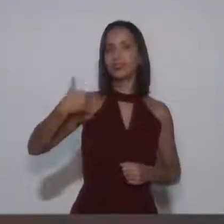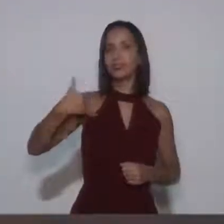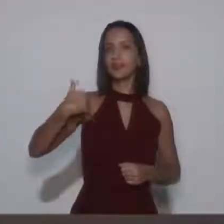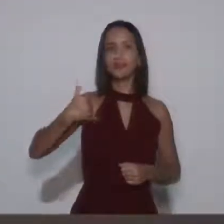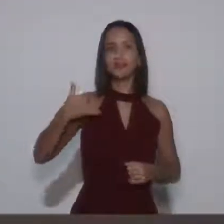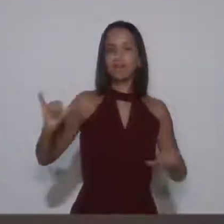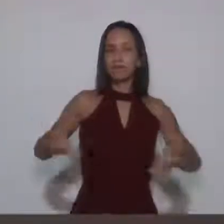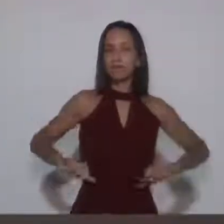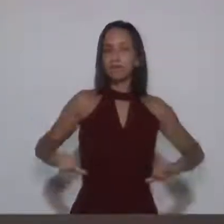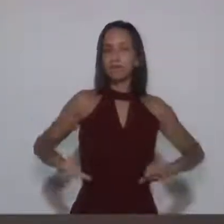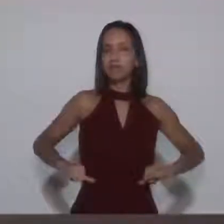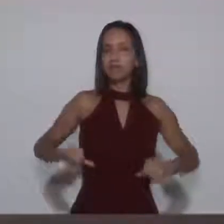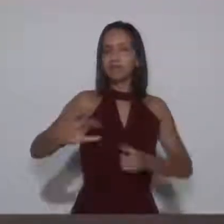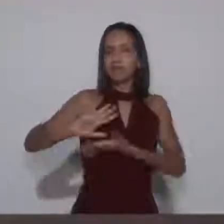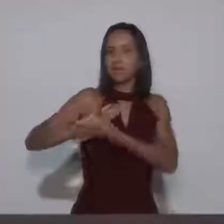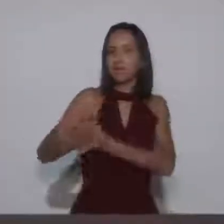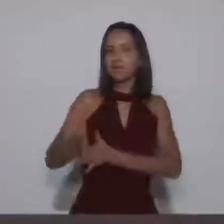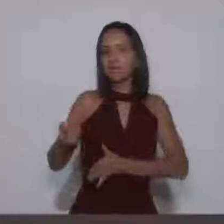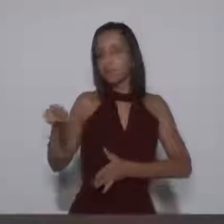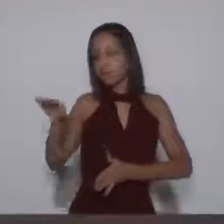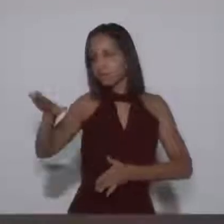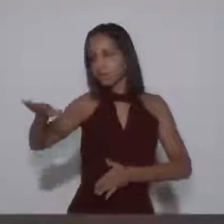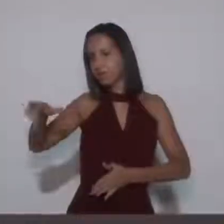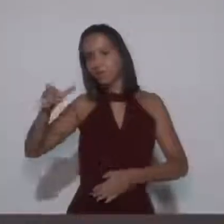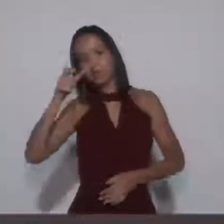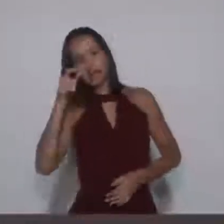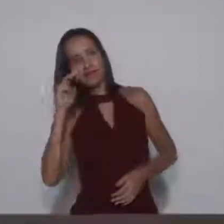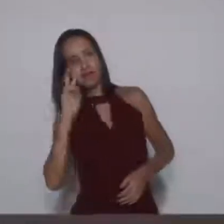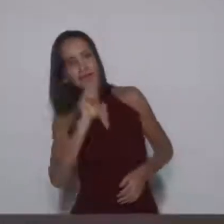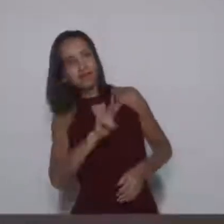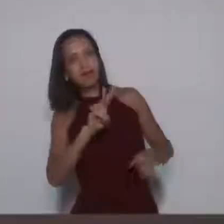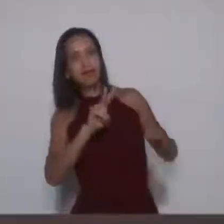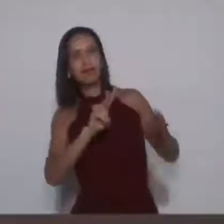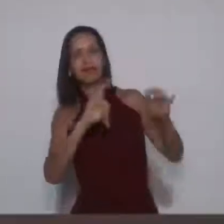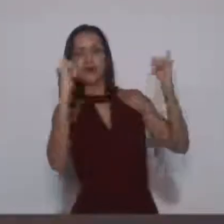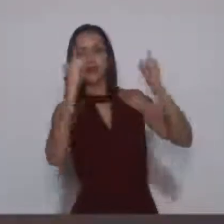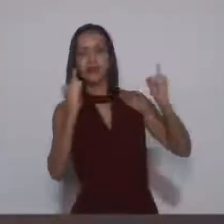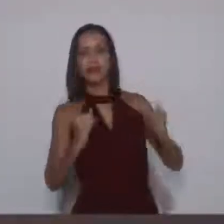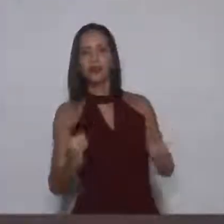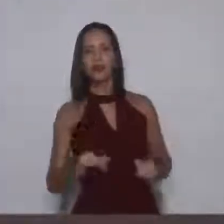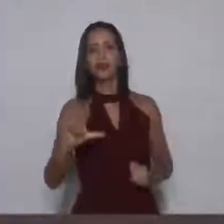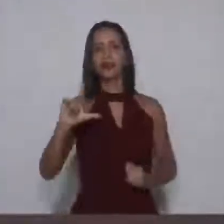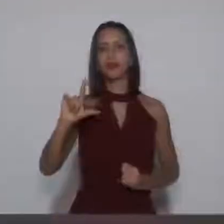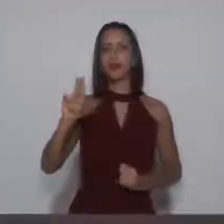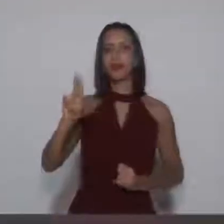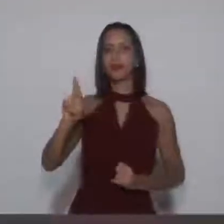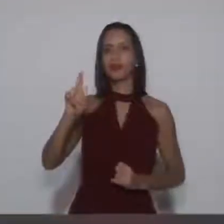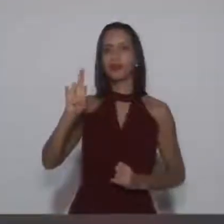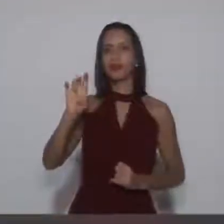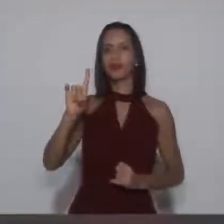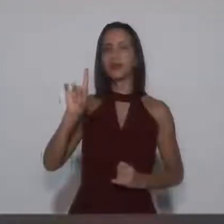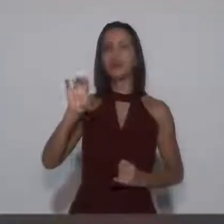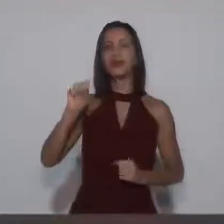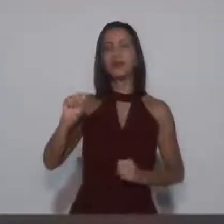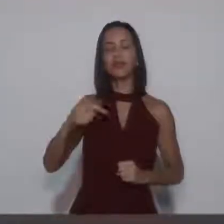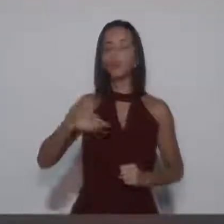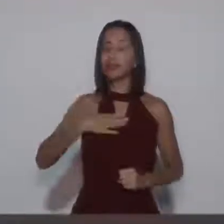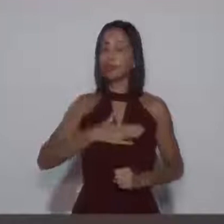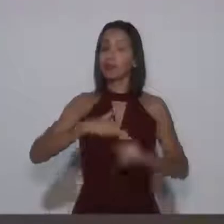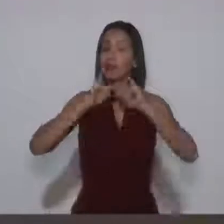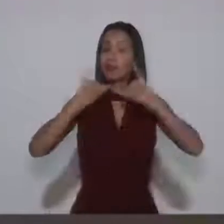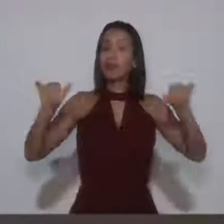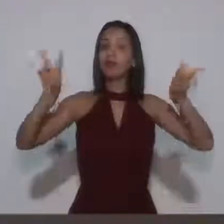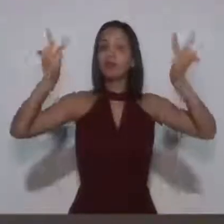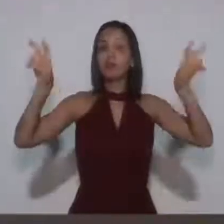sofreu tanto preconceito, foi ela que viu a imagem em Lourdes. Então eu vou falar daqui a pouco sobre os jovens, para que a gente possa refletir, não é? O quanto a